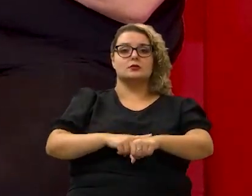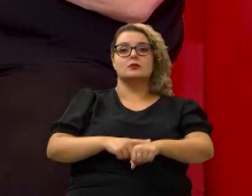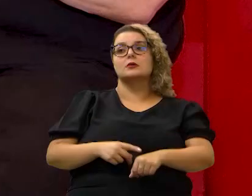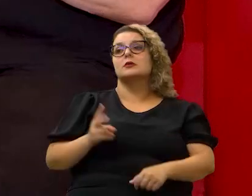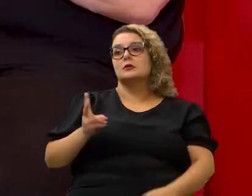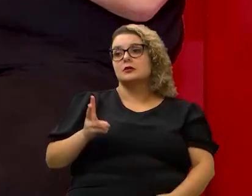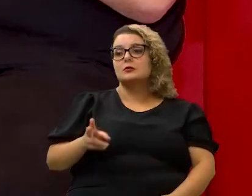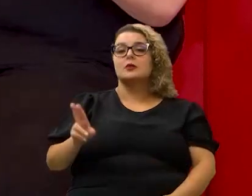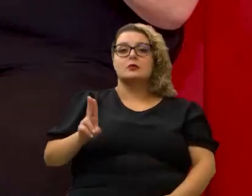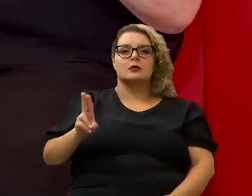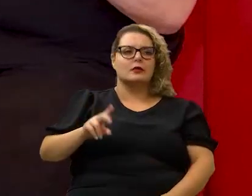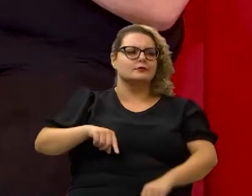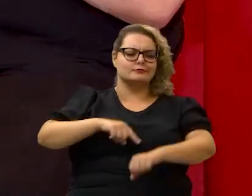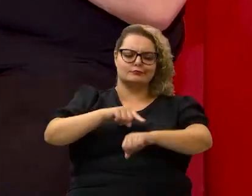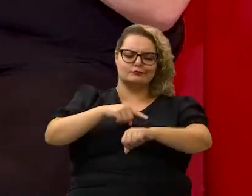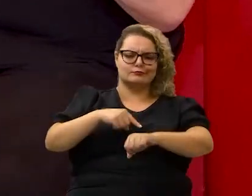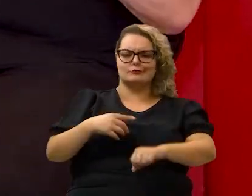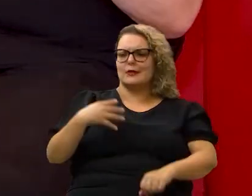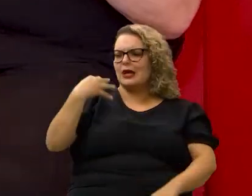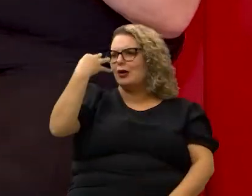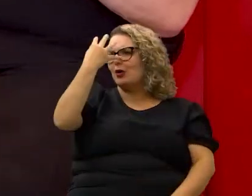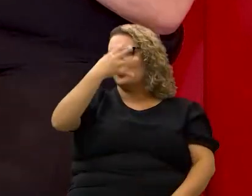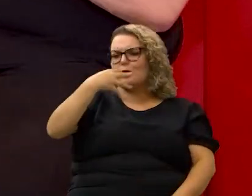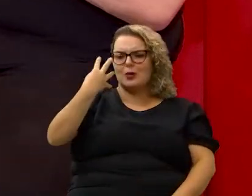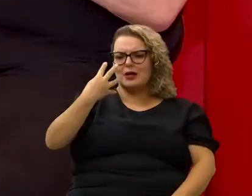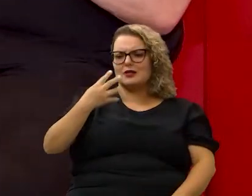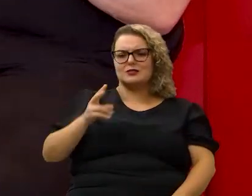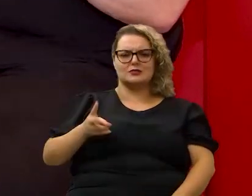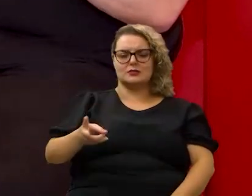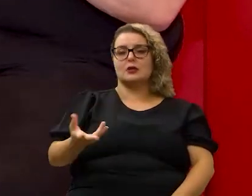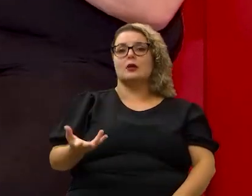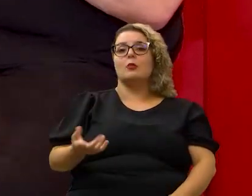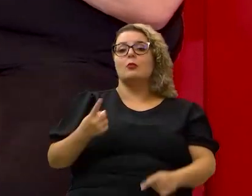podem ficar usando. É muita hora, acho que 4 horas